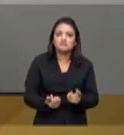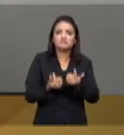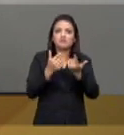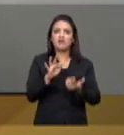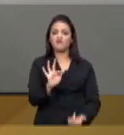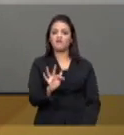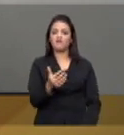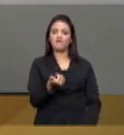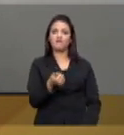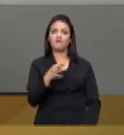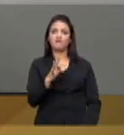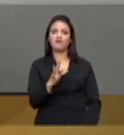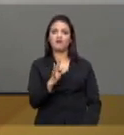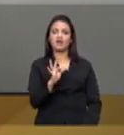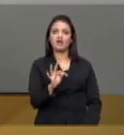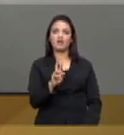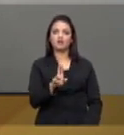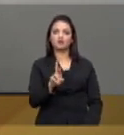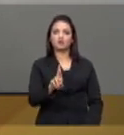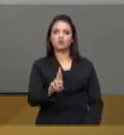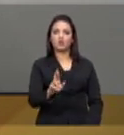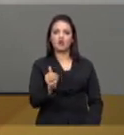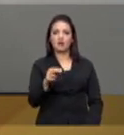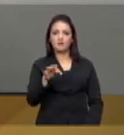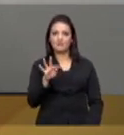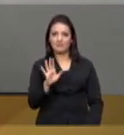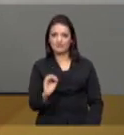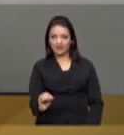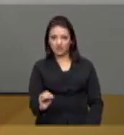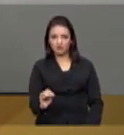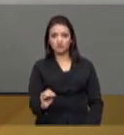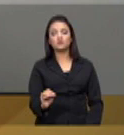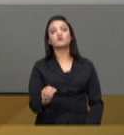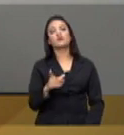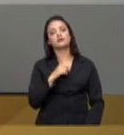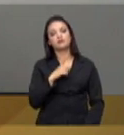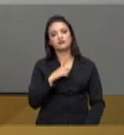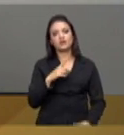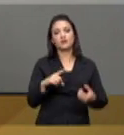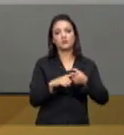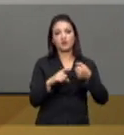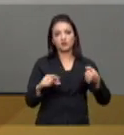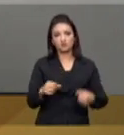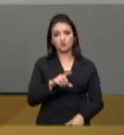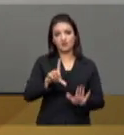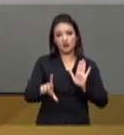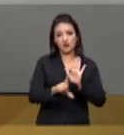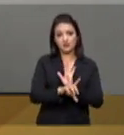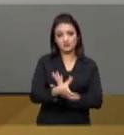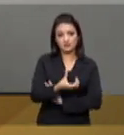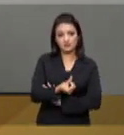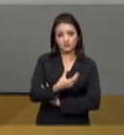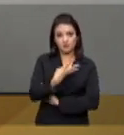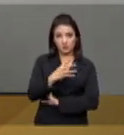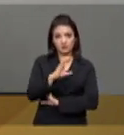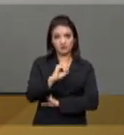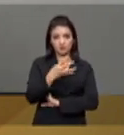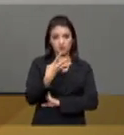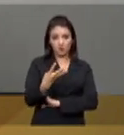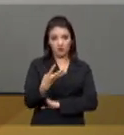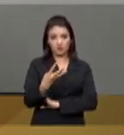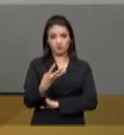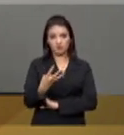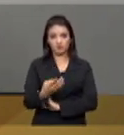Excelência citou no seu voto, fazendo remissão ao ministro César Peluso, o artigo da Lei 6.404, Lei das